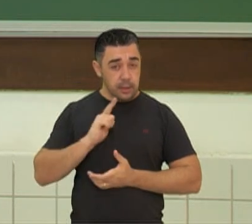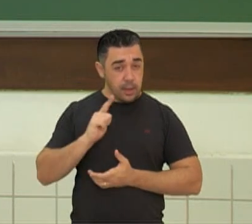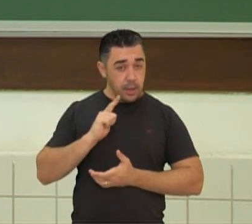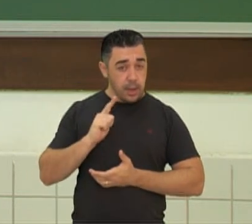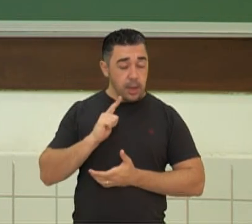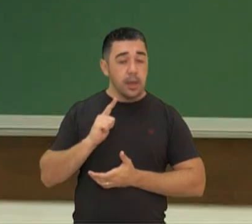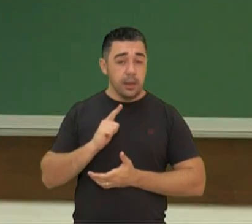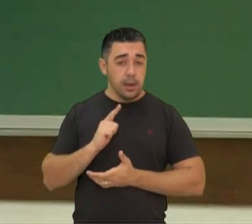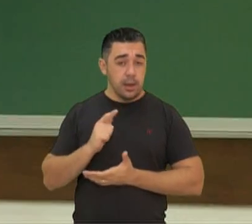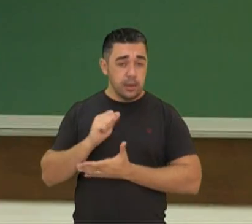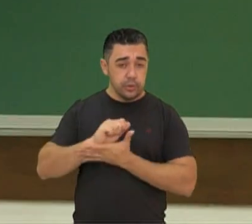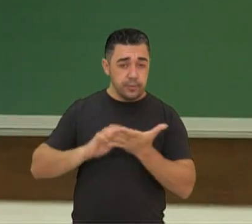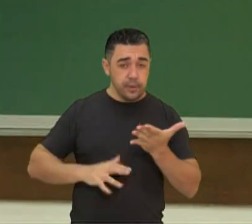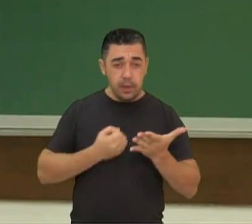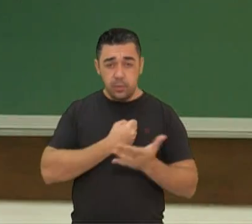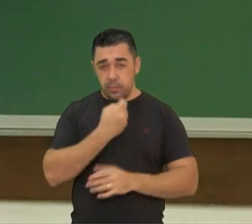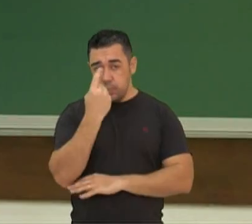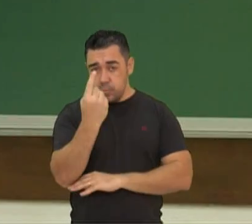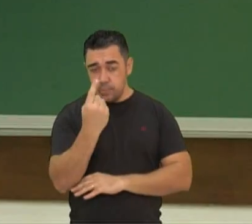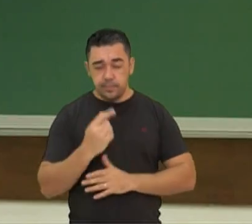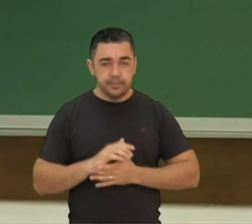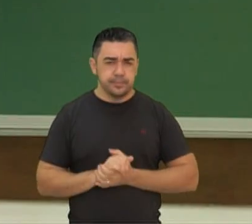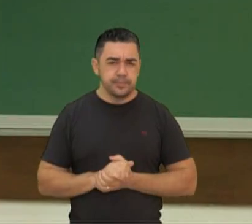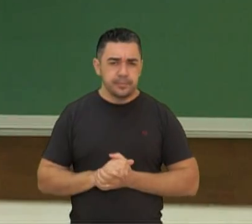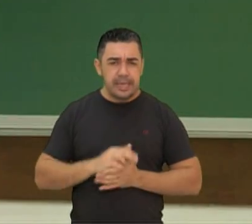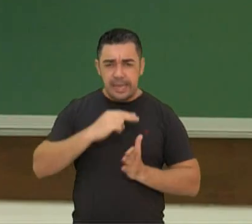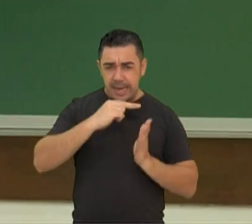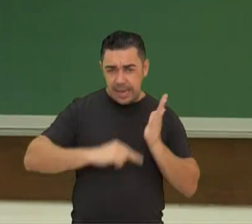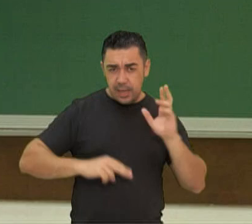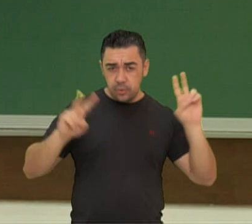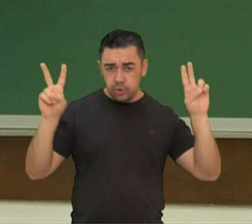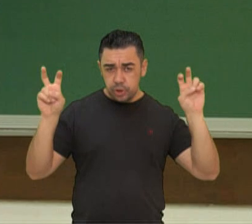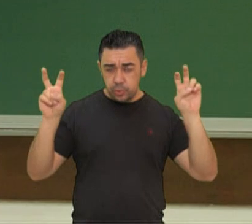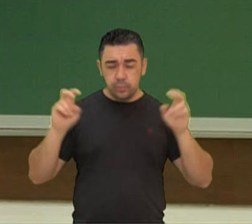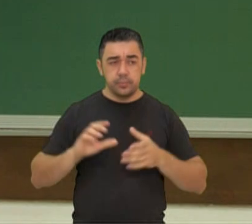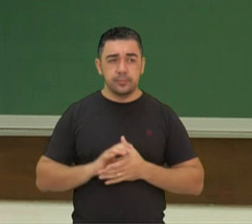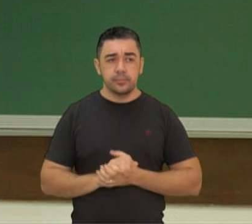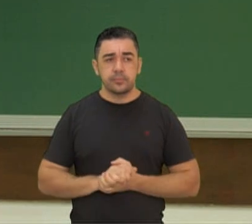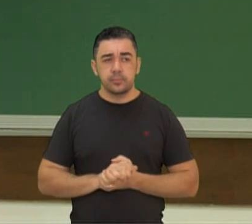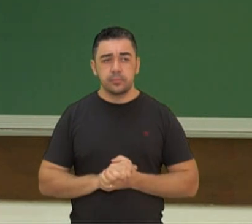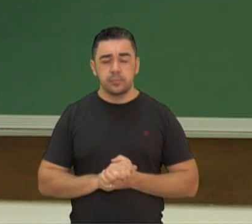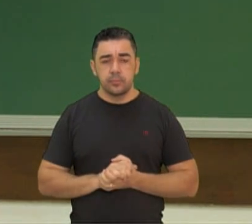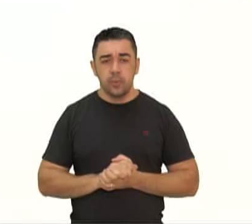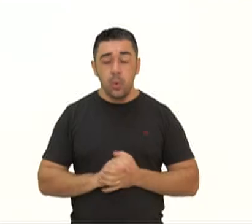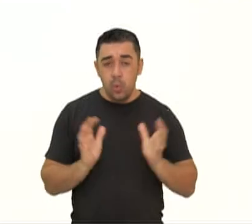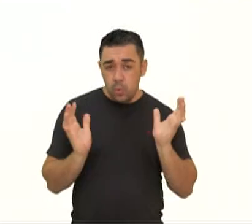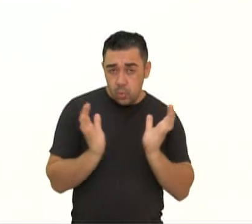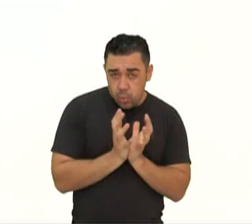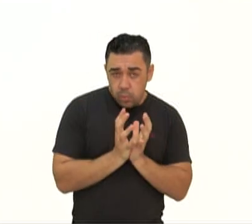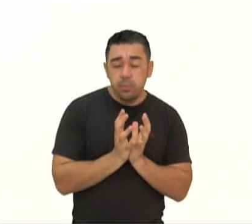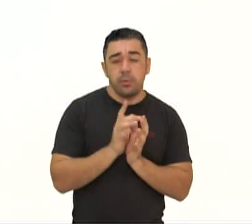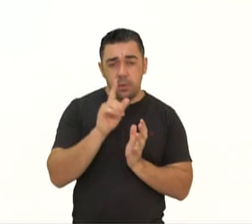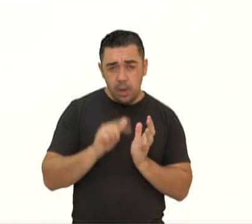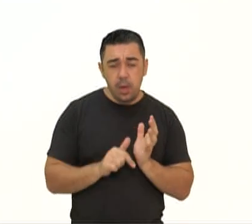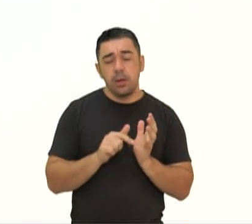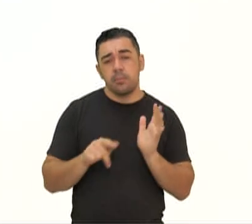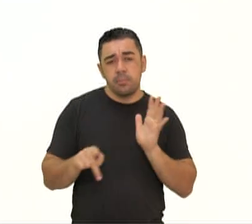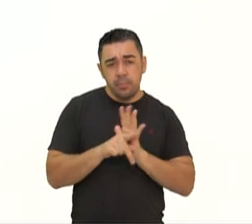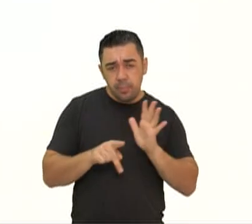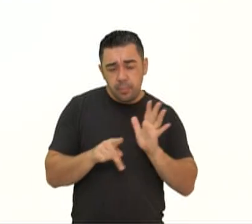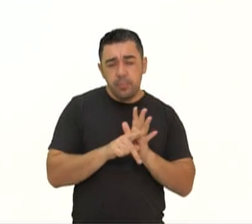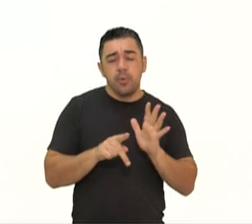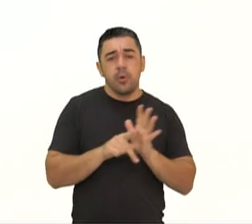primeira atividade, a atividade número 1. Leia o título da notícia. Torcedores japoneses e